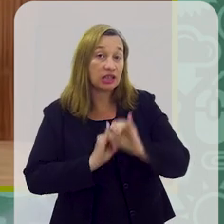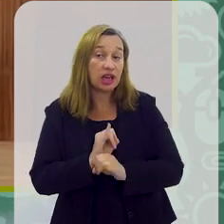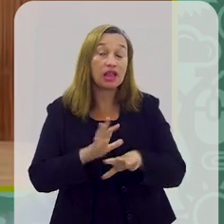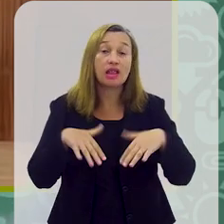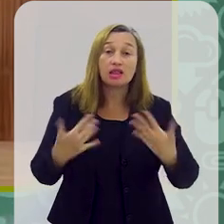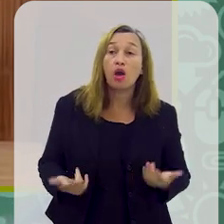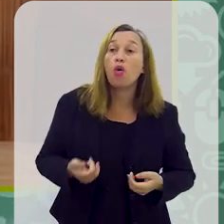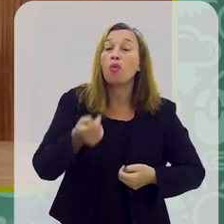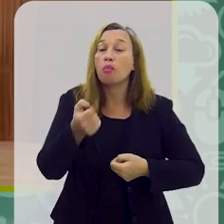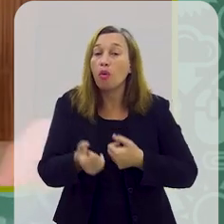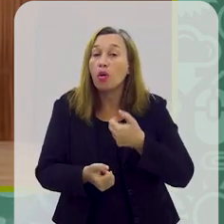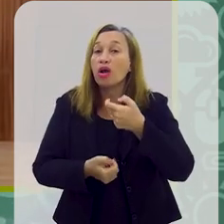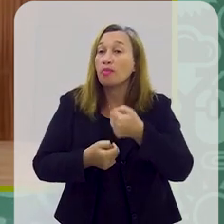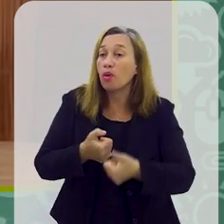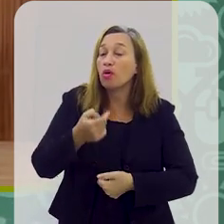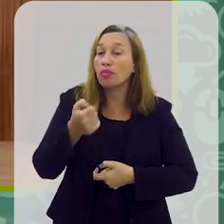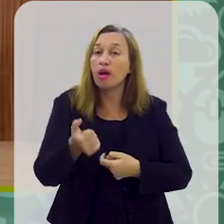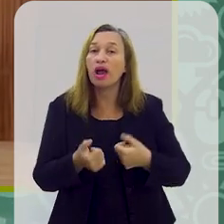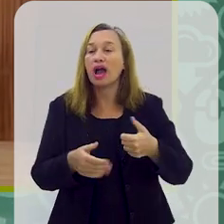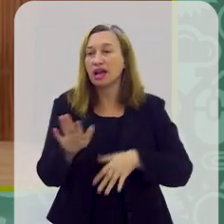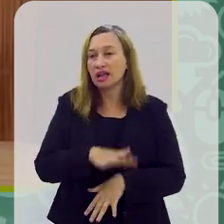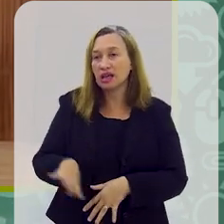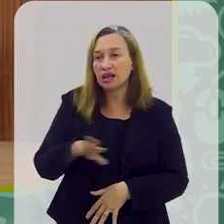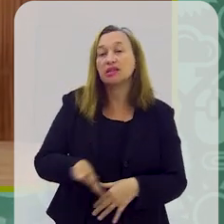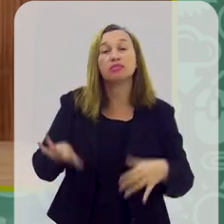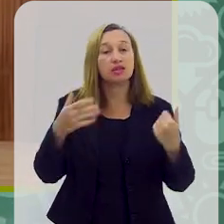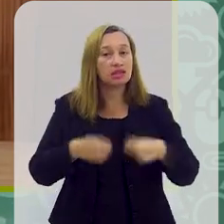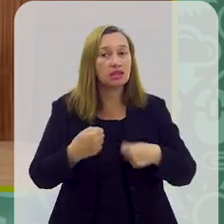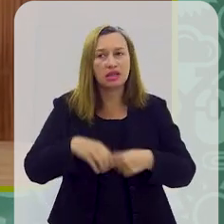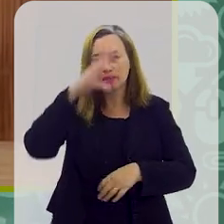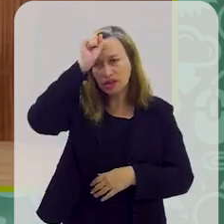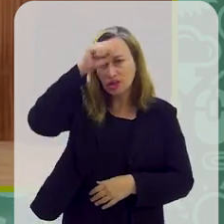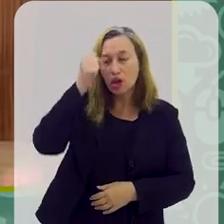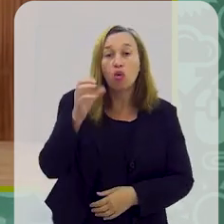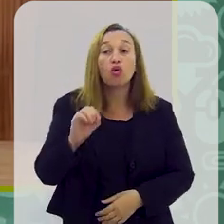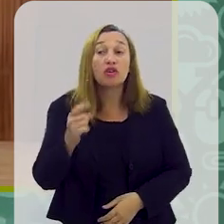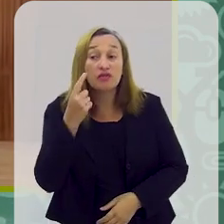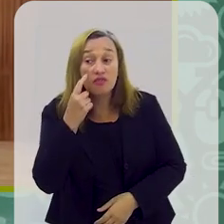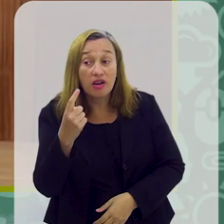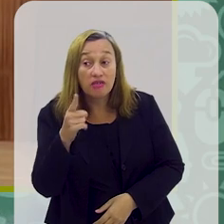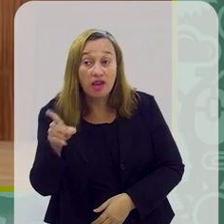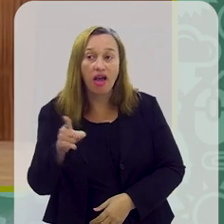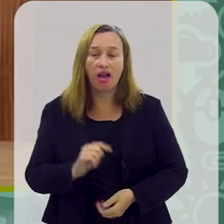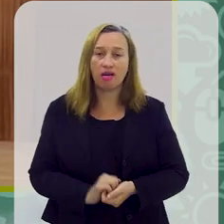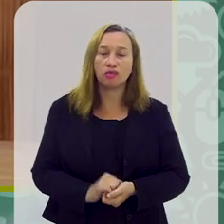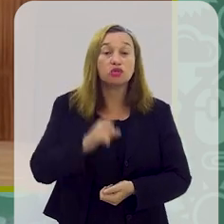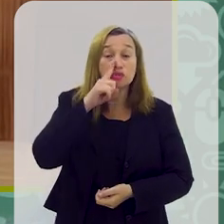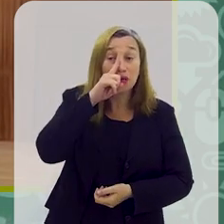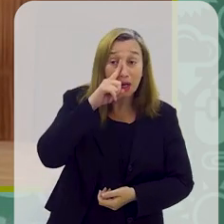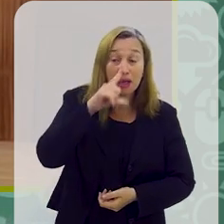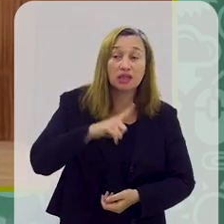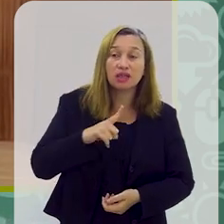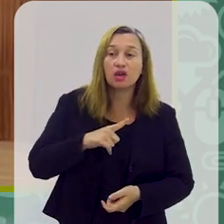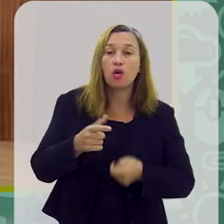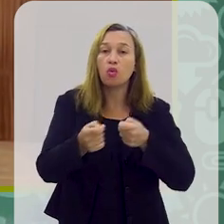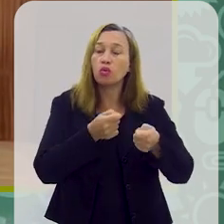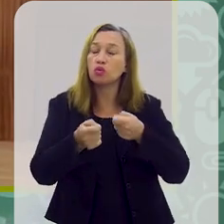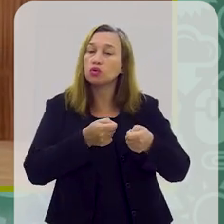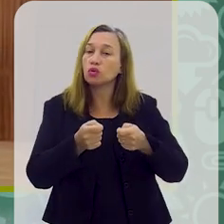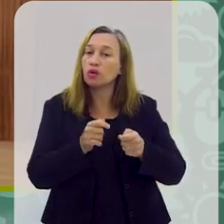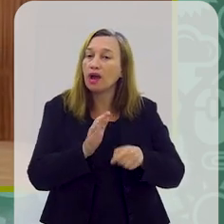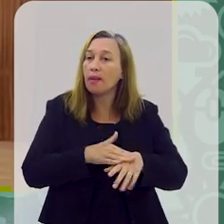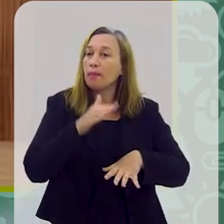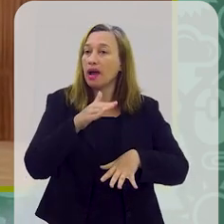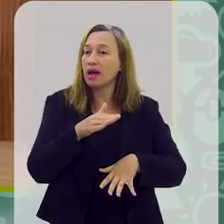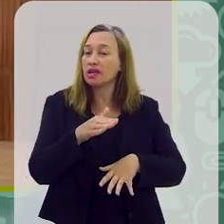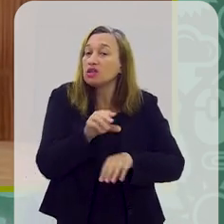na internet. Então, pouco a pouco, essa criança precisa aprender o que ela vai enfrentar lá. Né? Então você vai de um